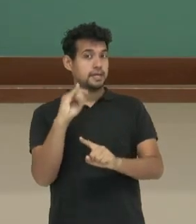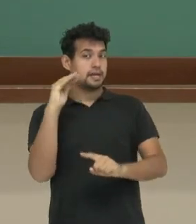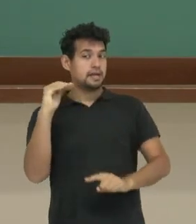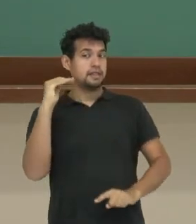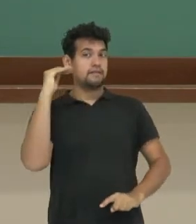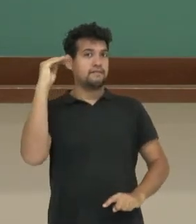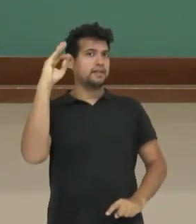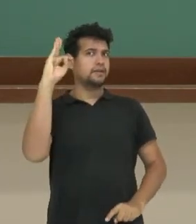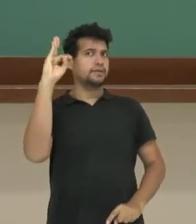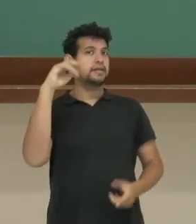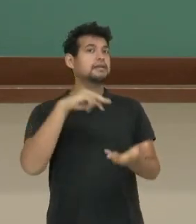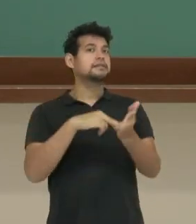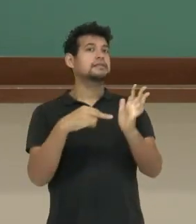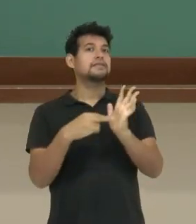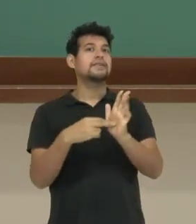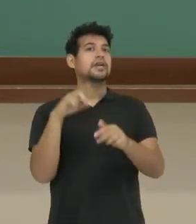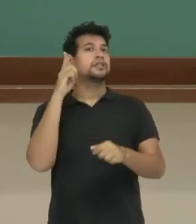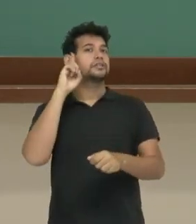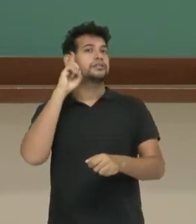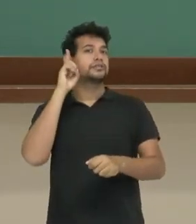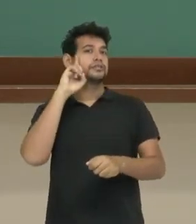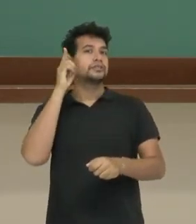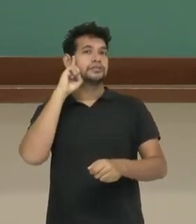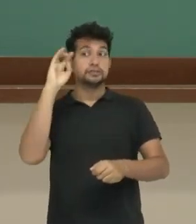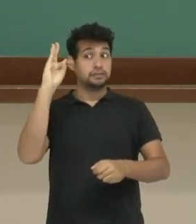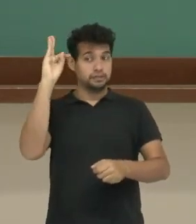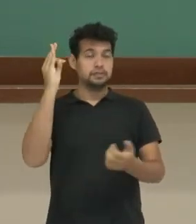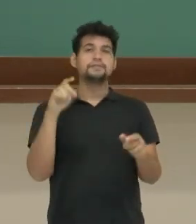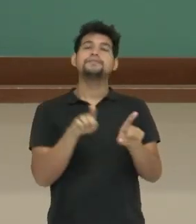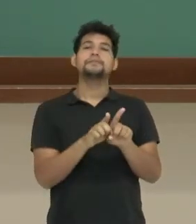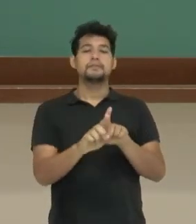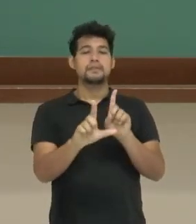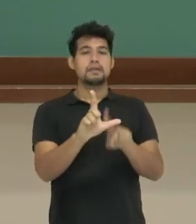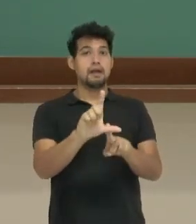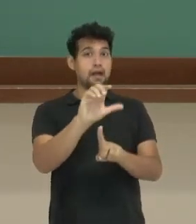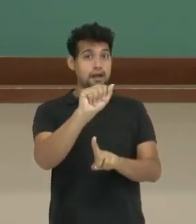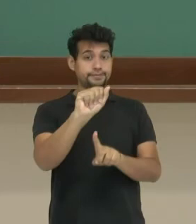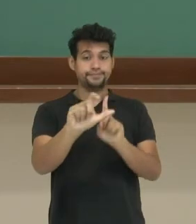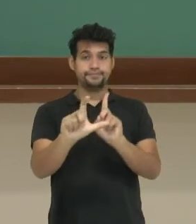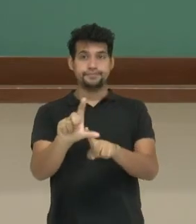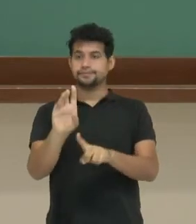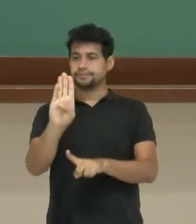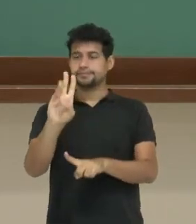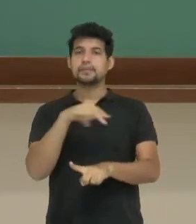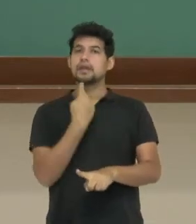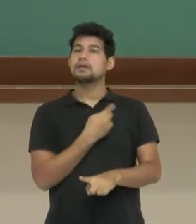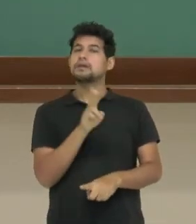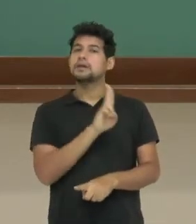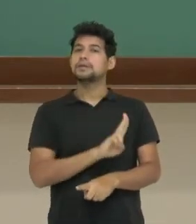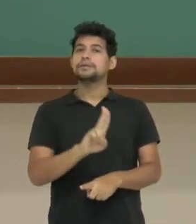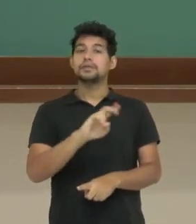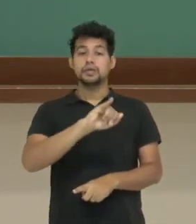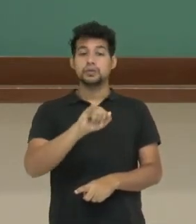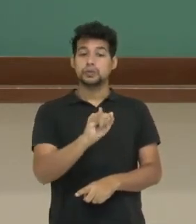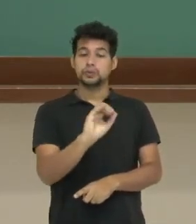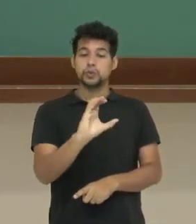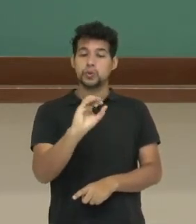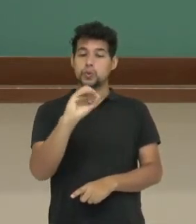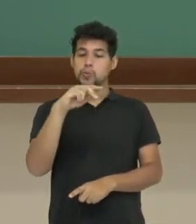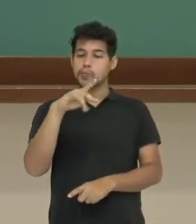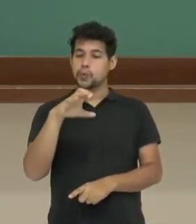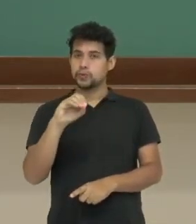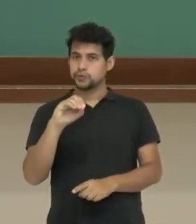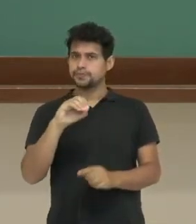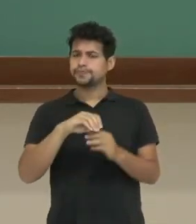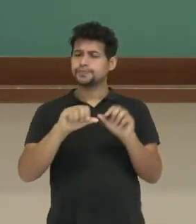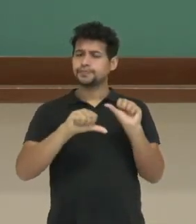ao T, que é o tempo. Então em ambas as letras A e B, vamos usar juro composto. O que muda ali é o tempo e a taxa, tá